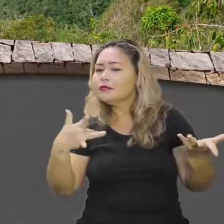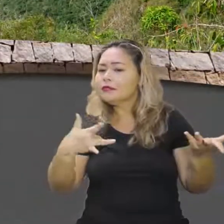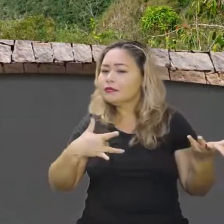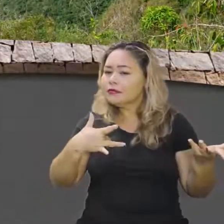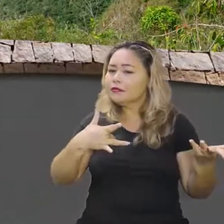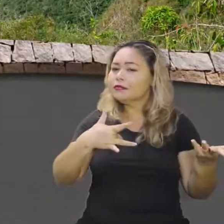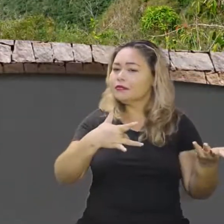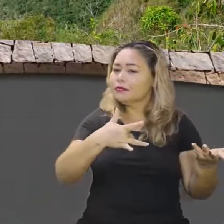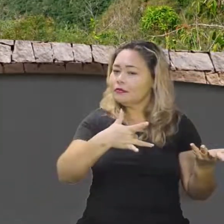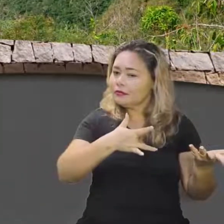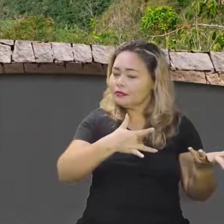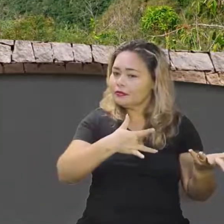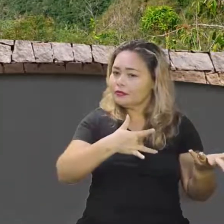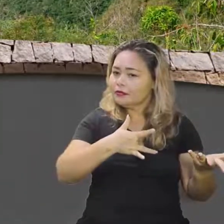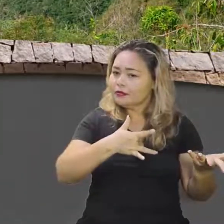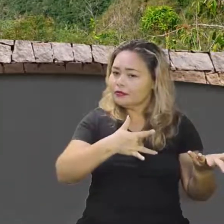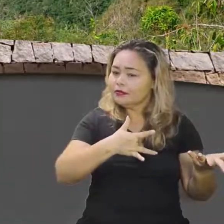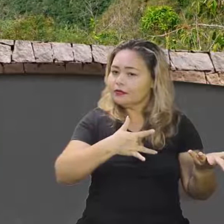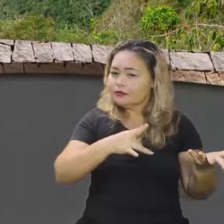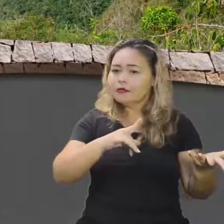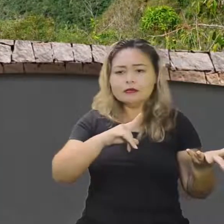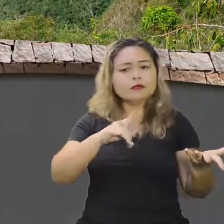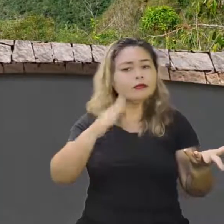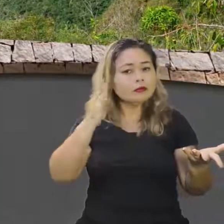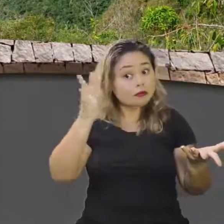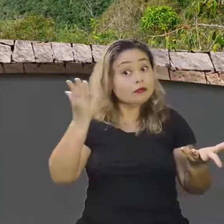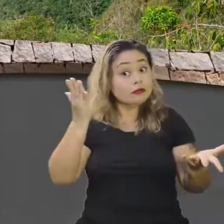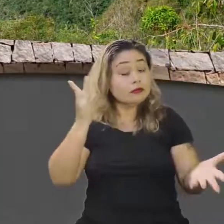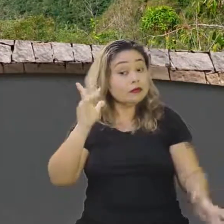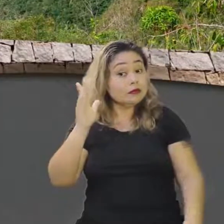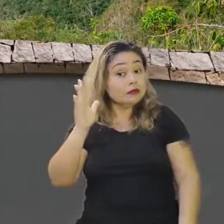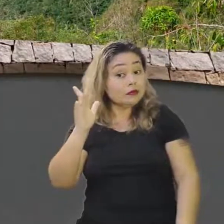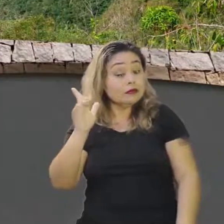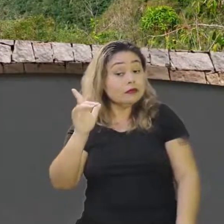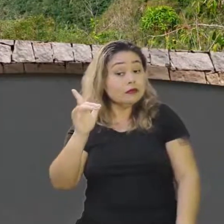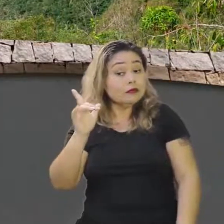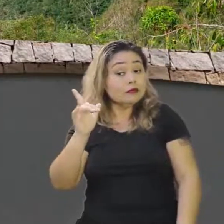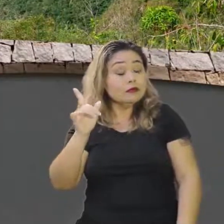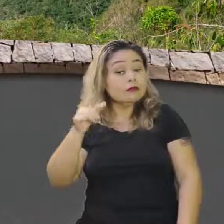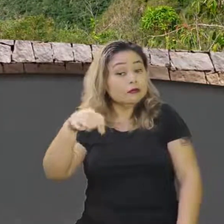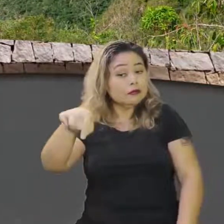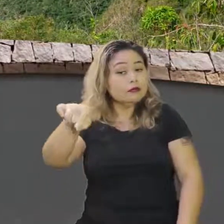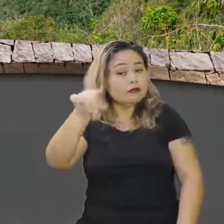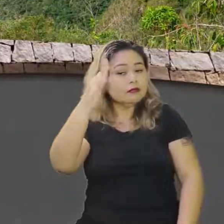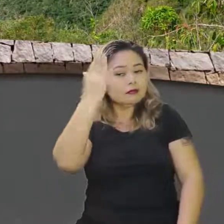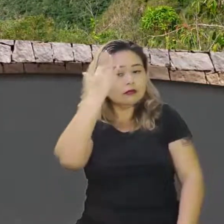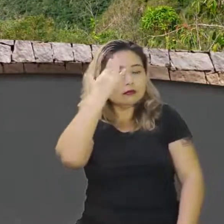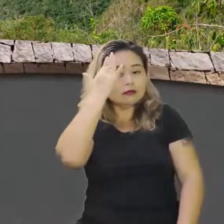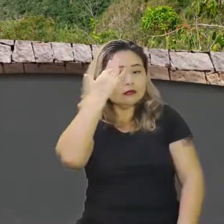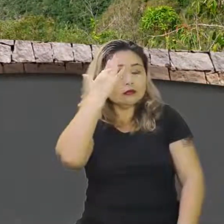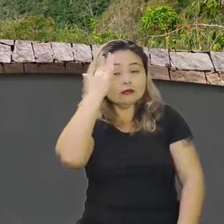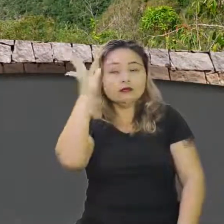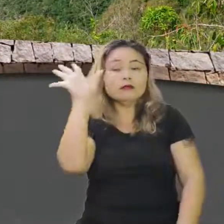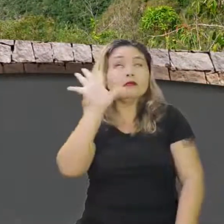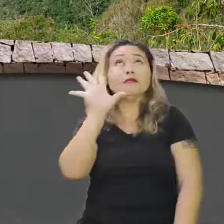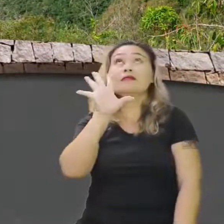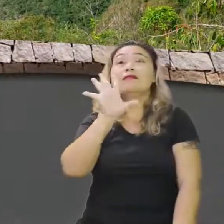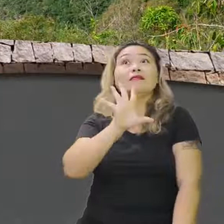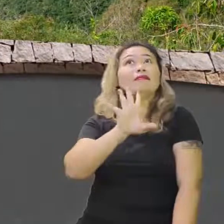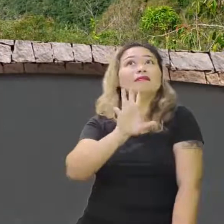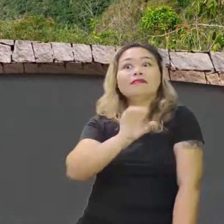vocês? Eu tenho certeza que estão